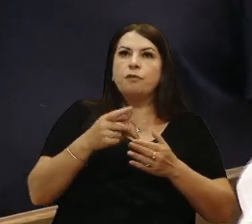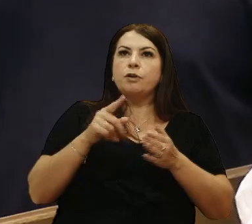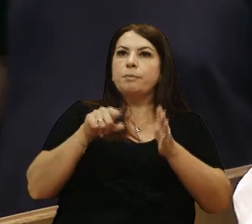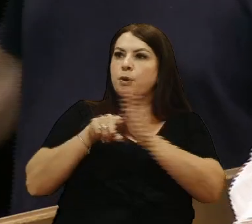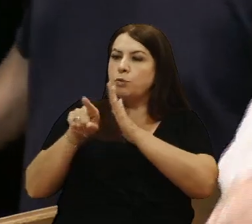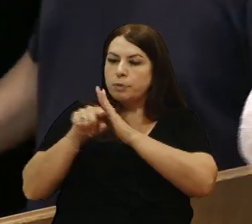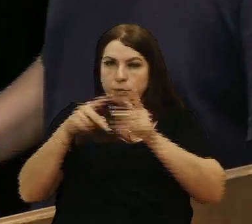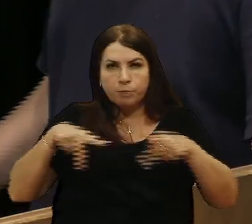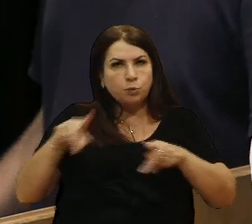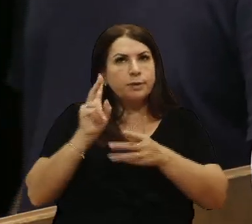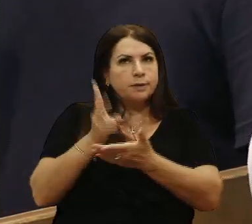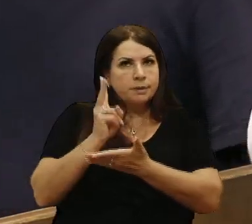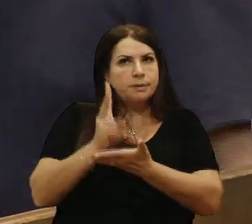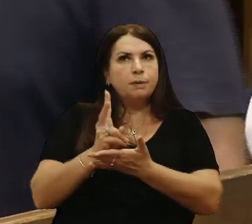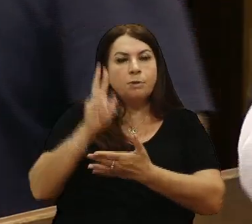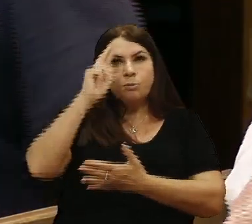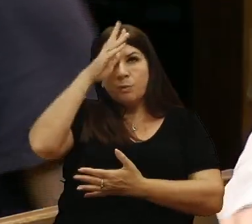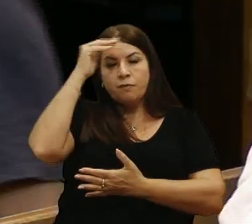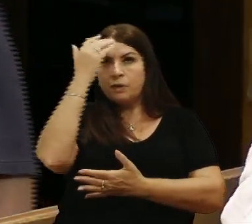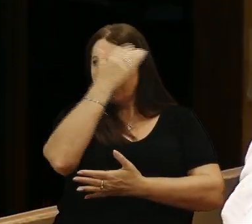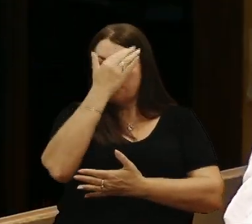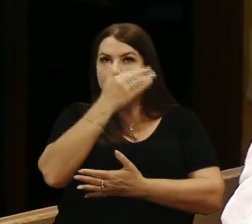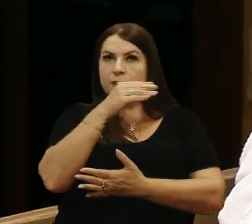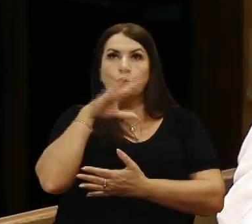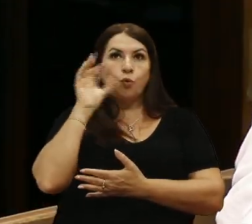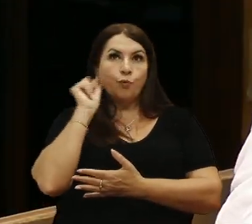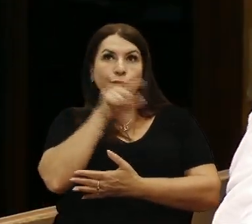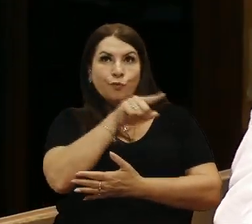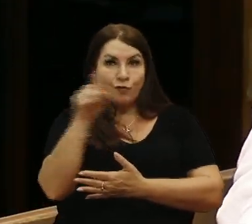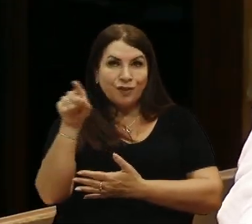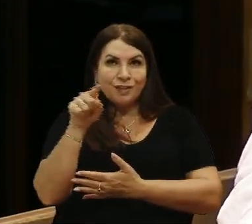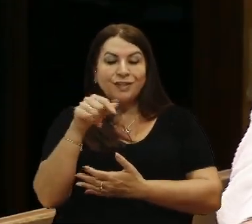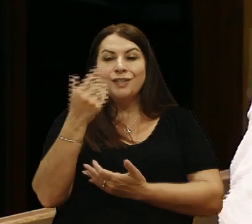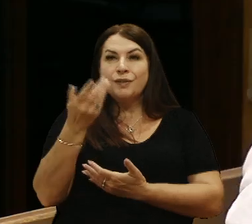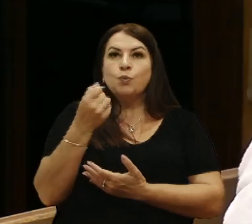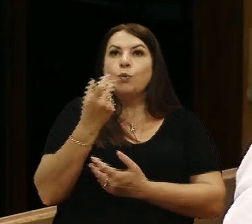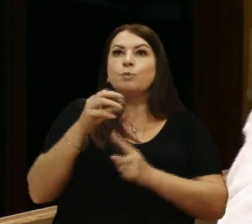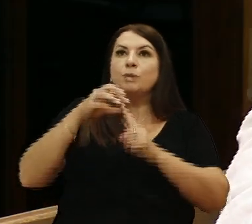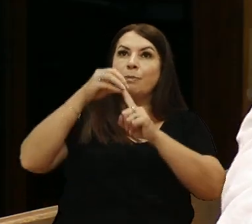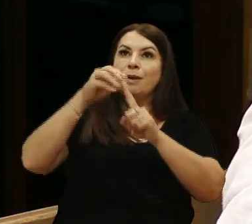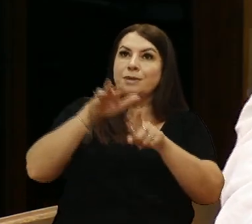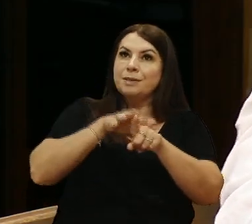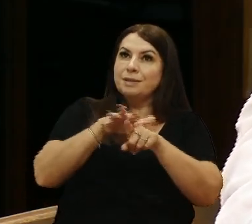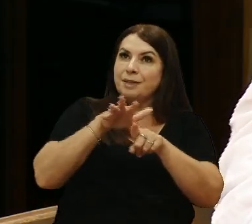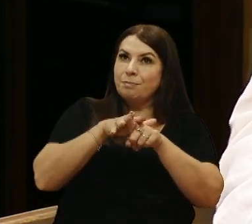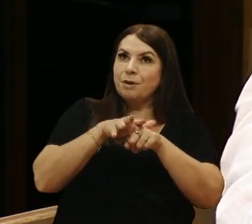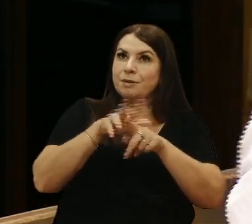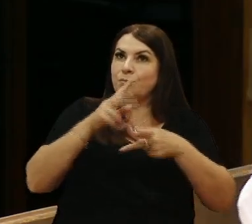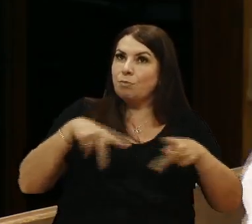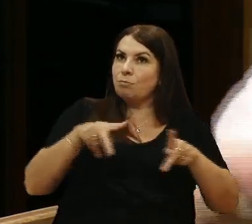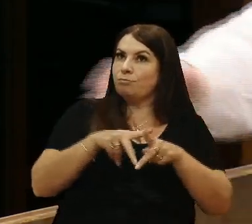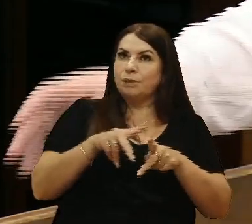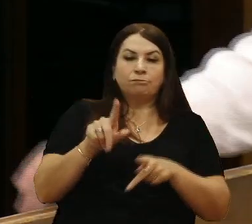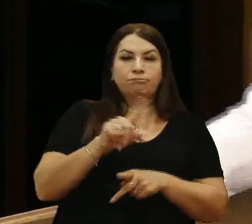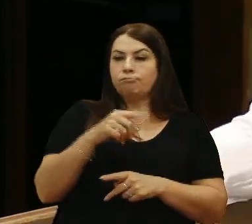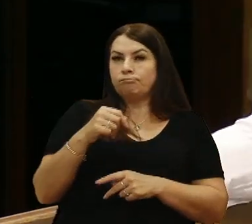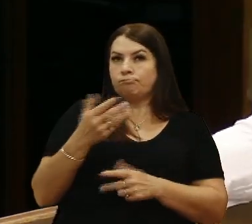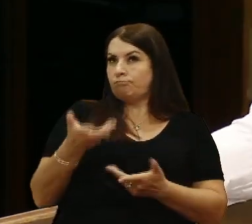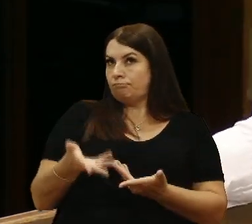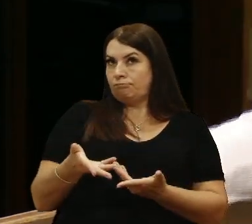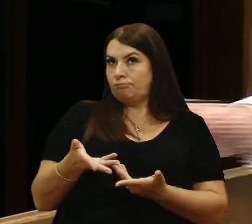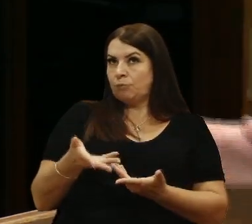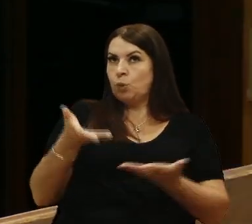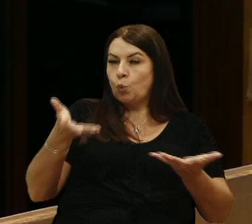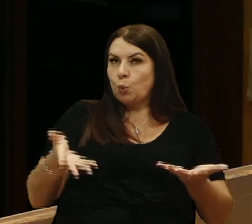tempo. Porque se o prefeito Adiló e a Savassi ouvissem quais são as principais demandas da população, nós não precisaríamos estar